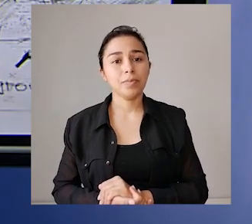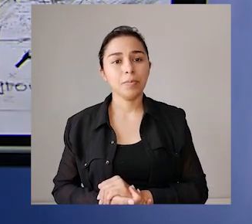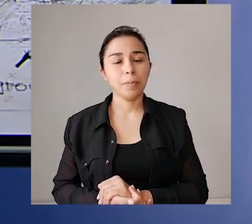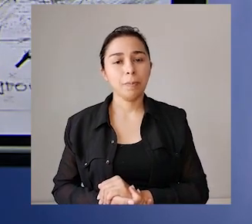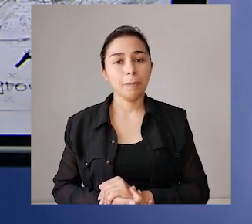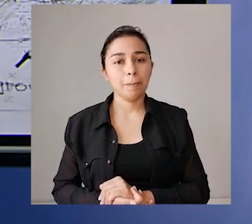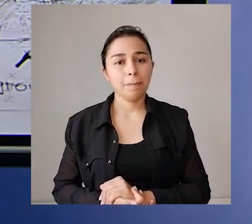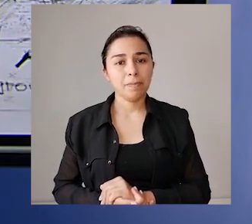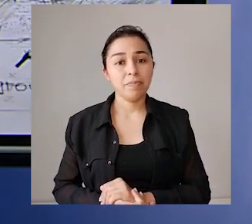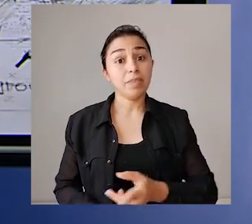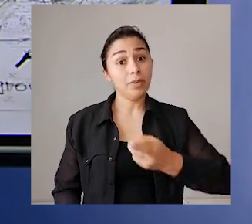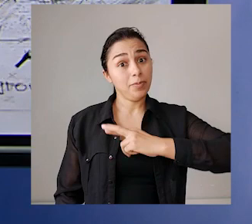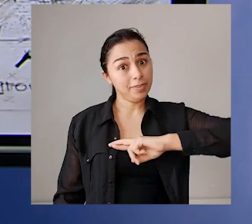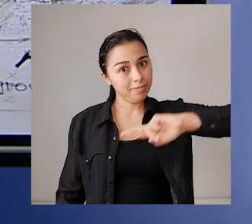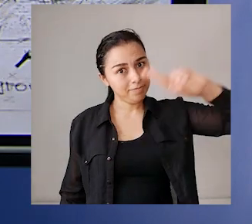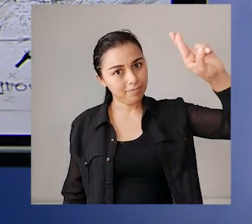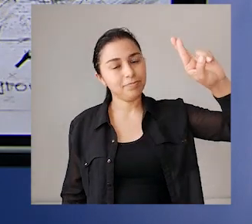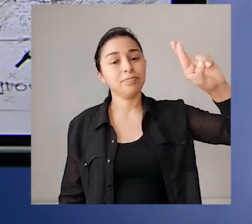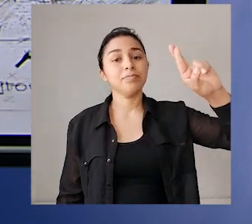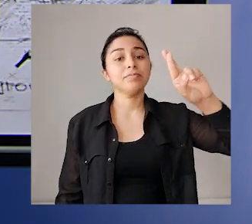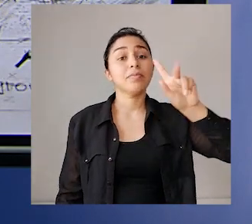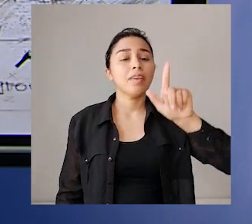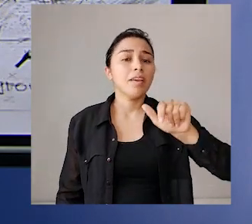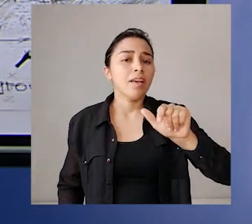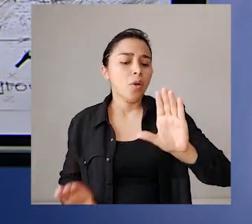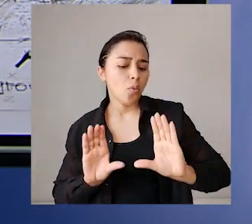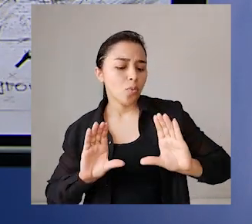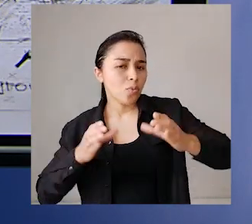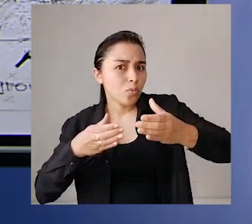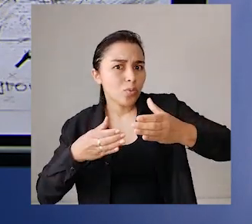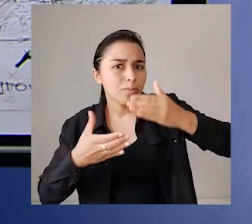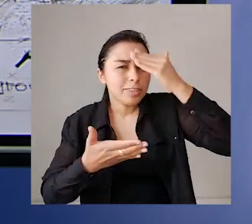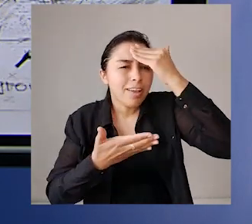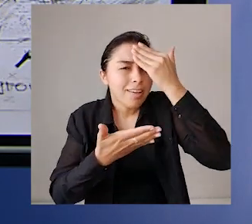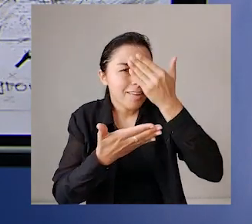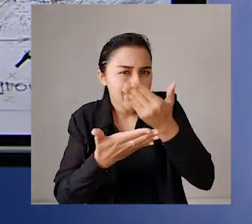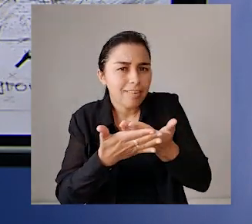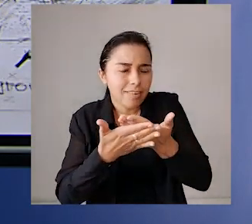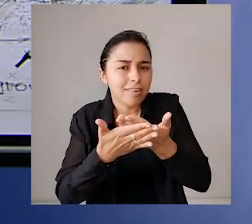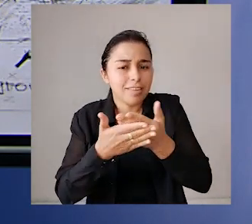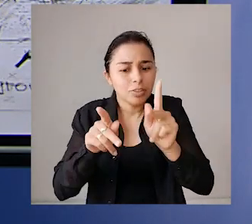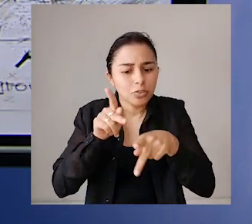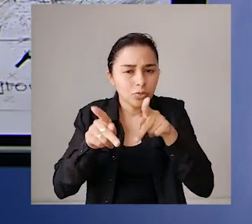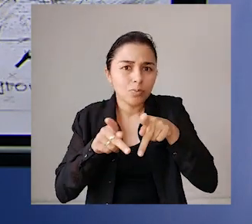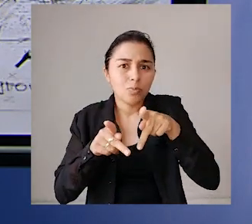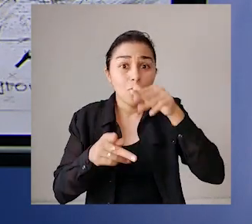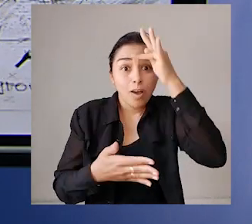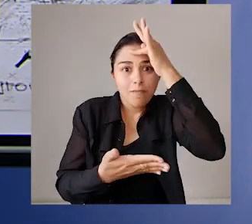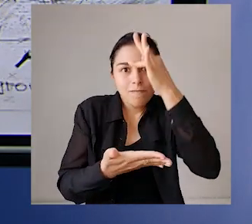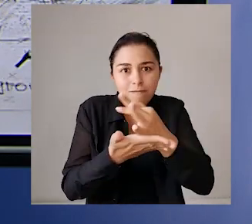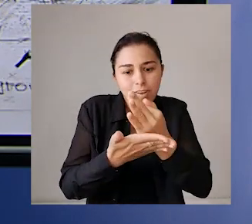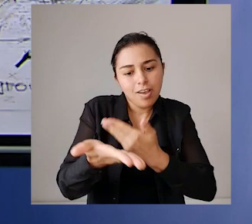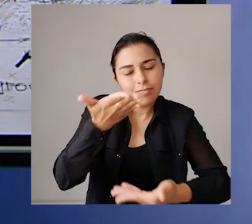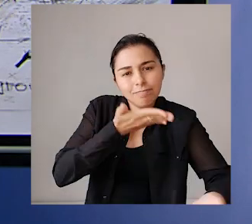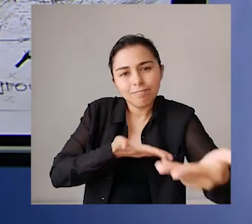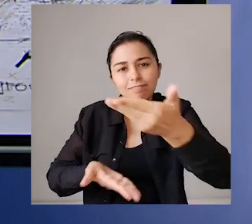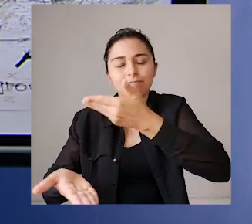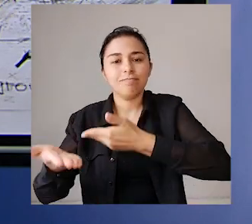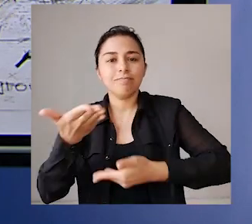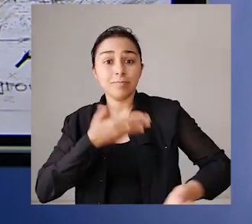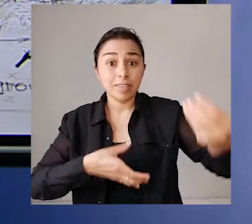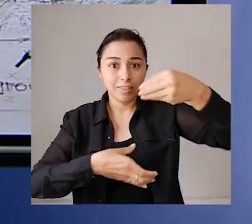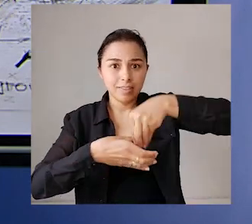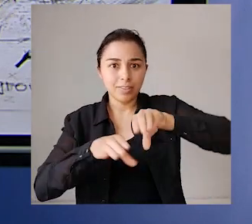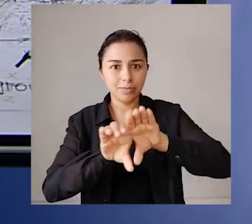religião? Olha só, religião é um conjunto de crenças e valores partilhados por